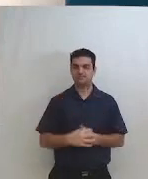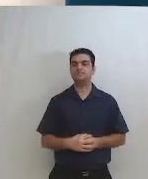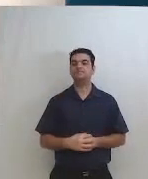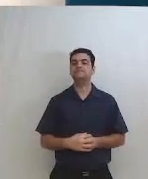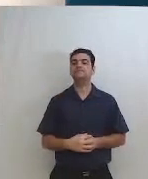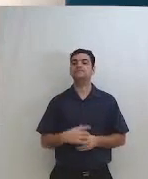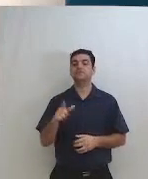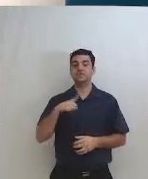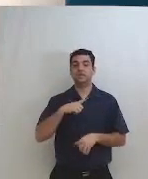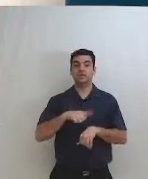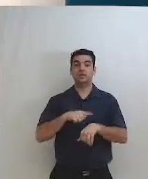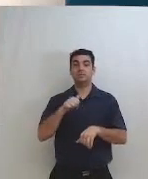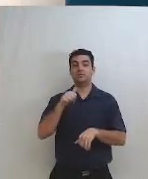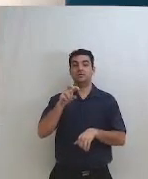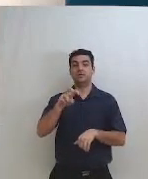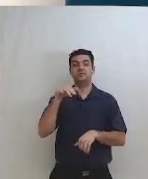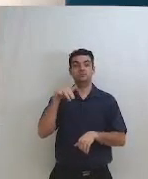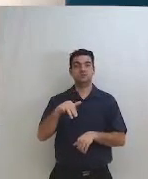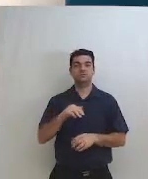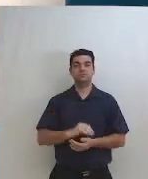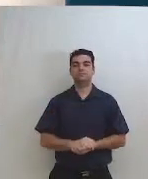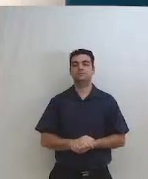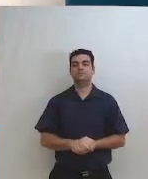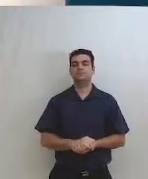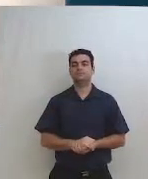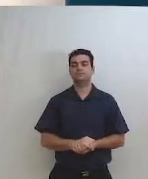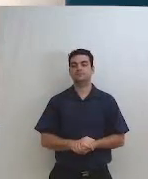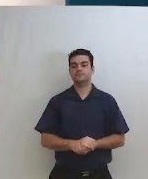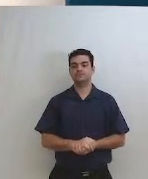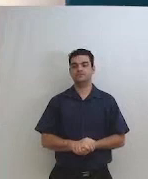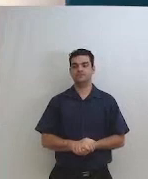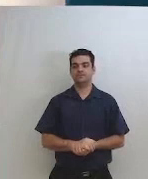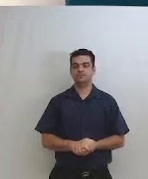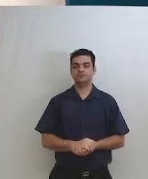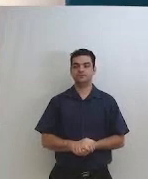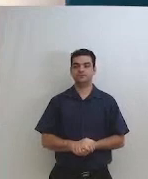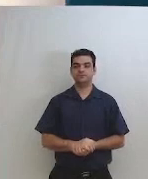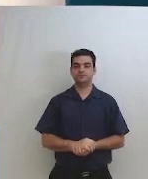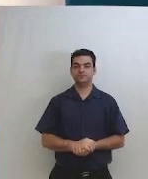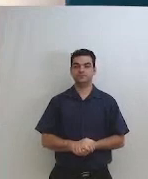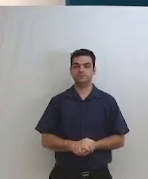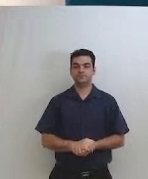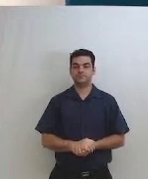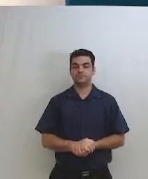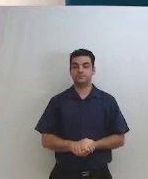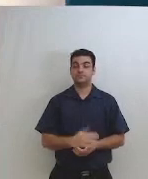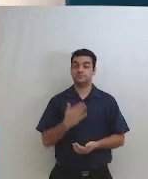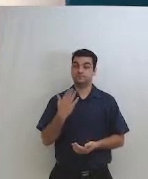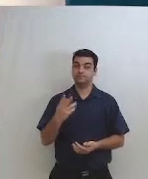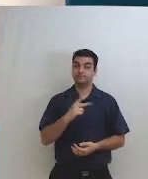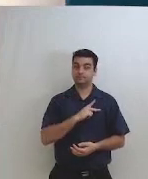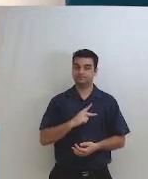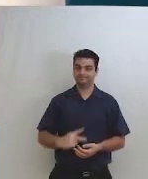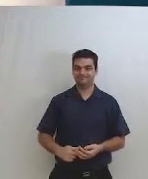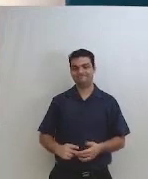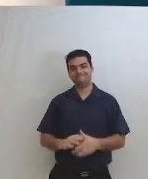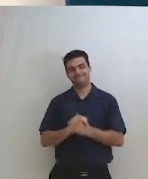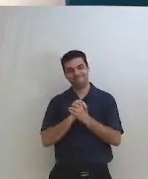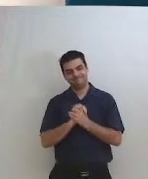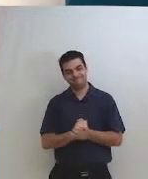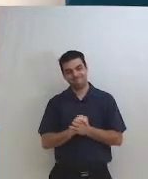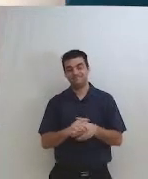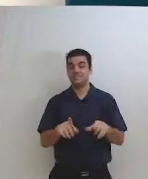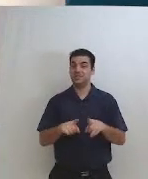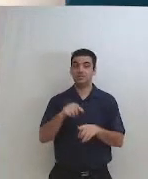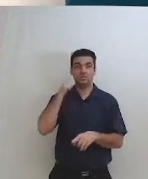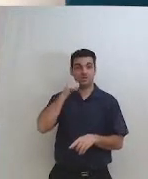prazo regulamentar para fazer a sua sustentação. Muito obrigada. Excelentíssimo senhor presidente, excelentíssima ministra Laurita Vaz, na